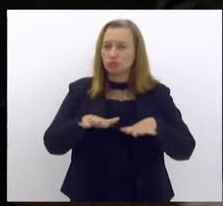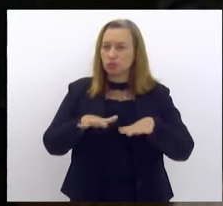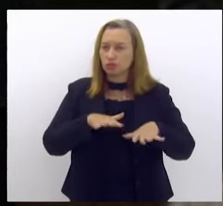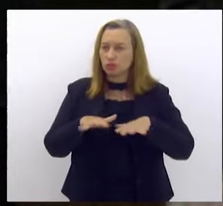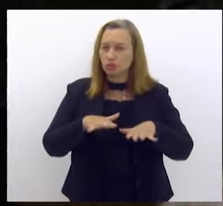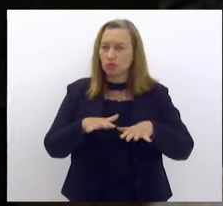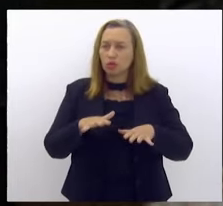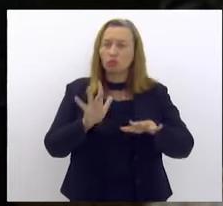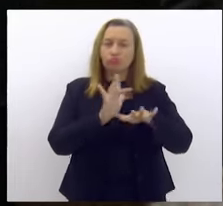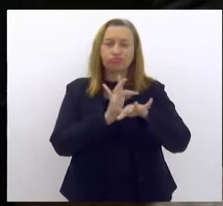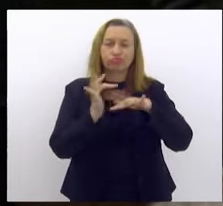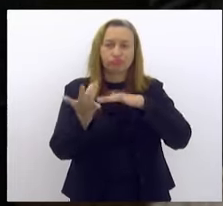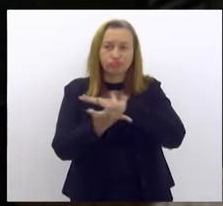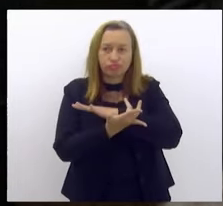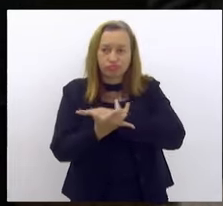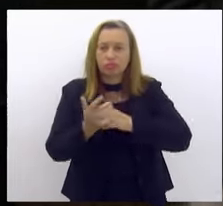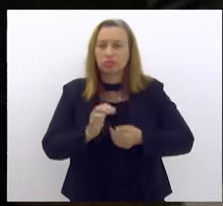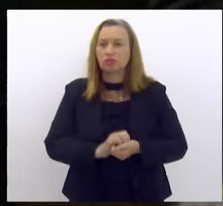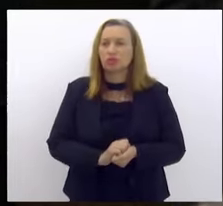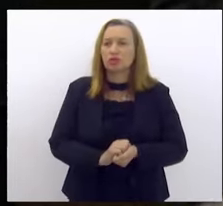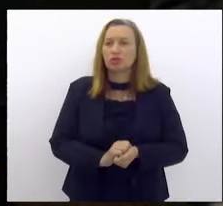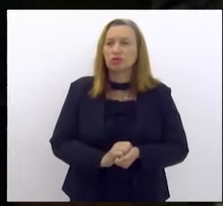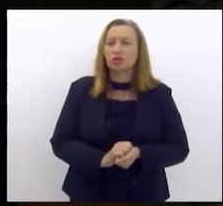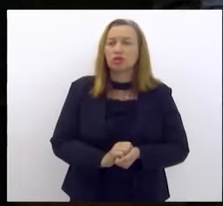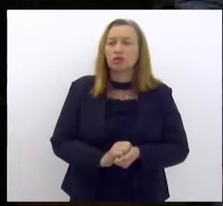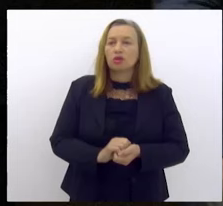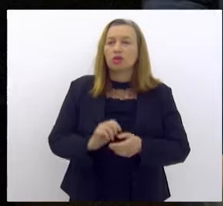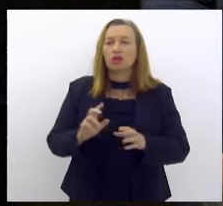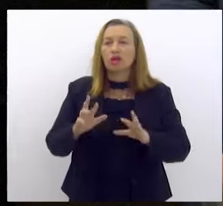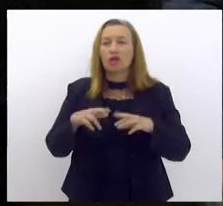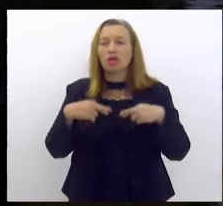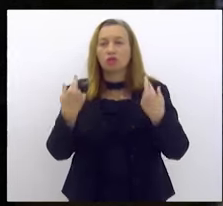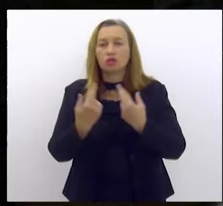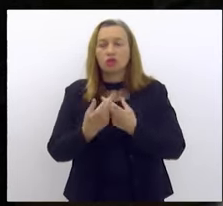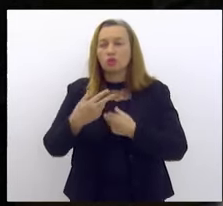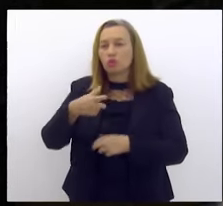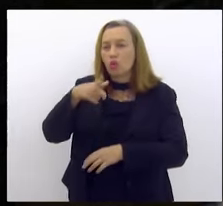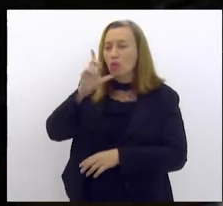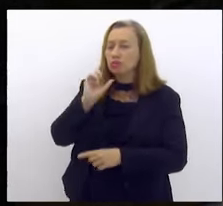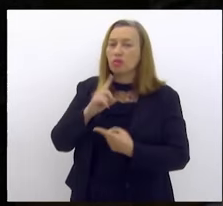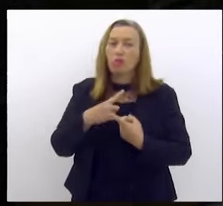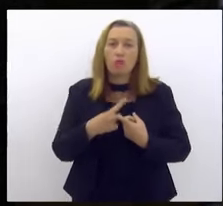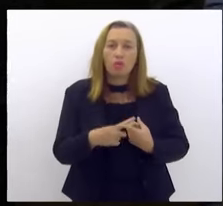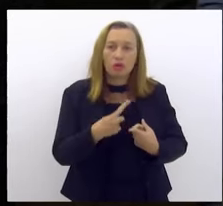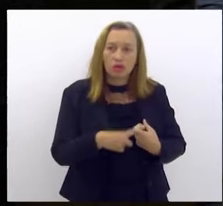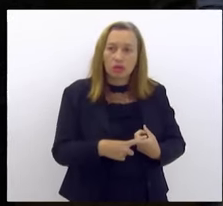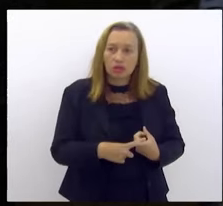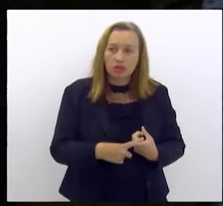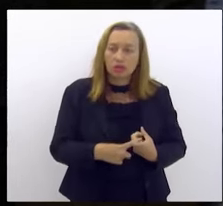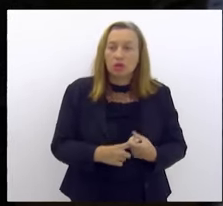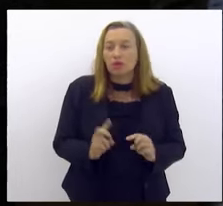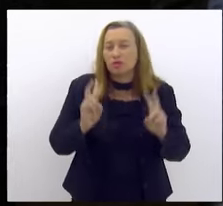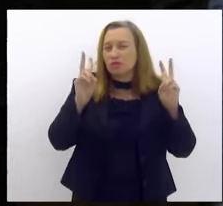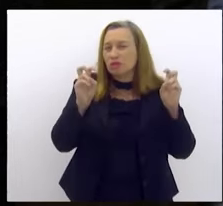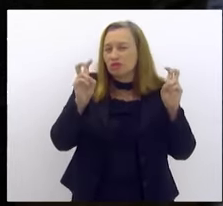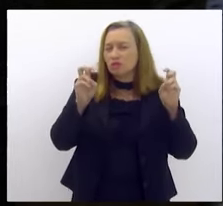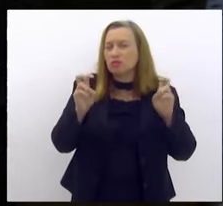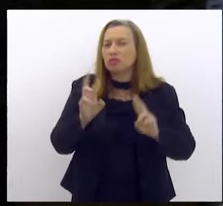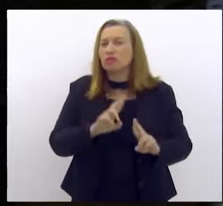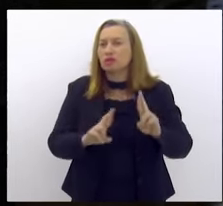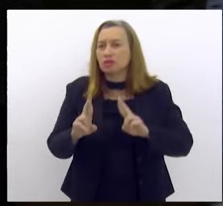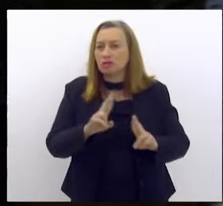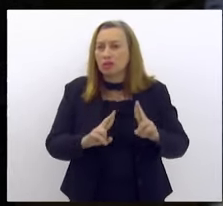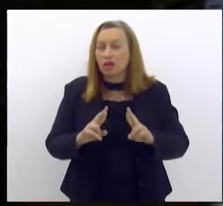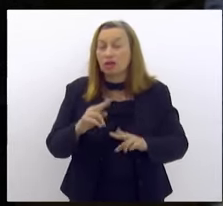por redes sociais, seja na sessão de ontem, porque as questões relativas, senhor presidente,